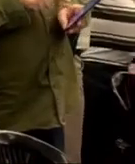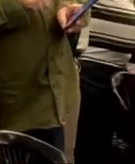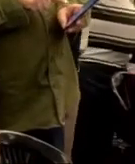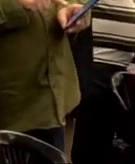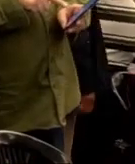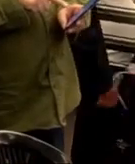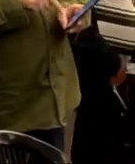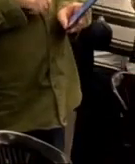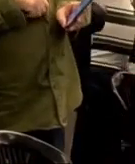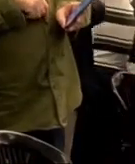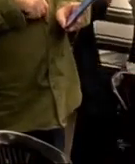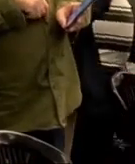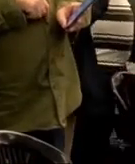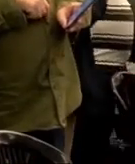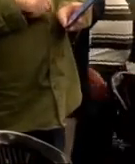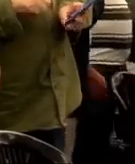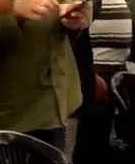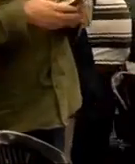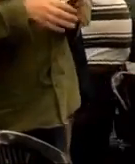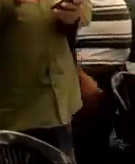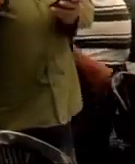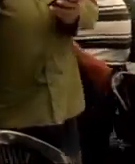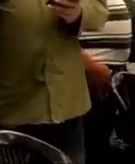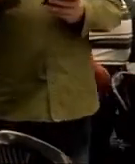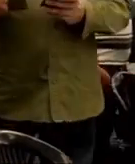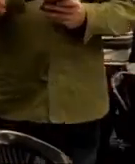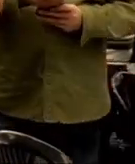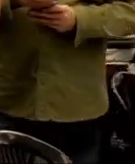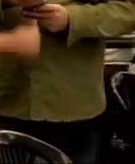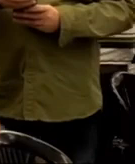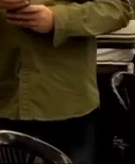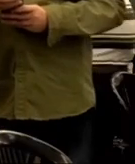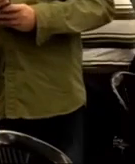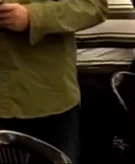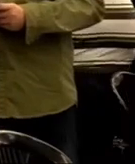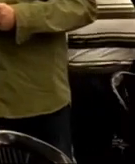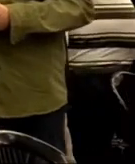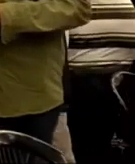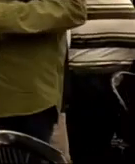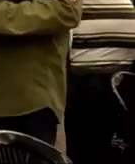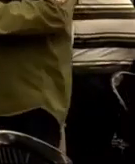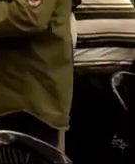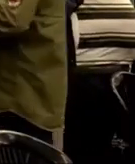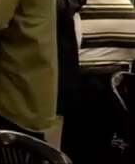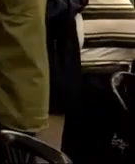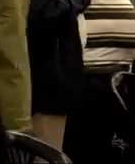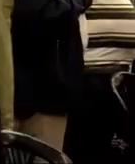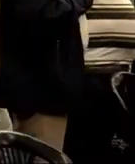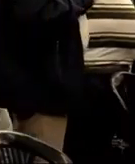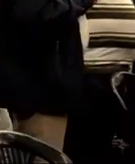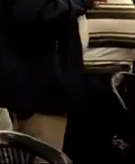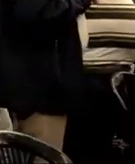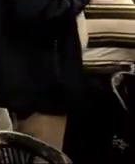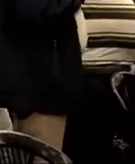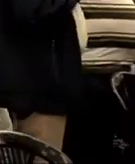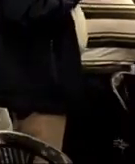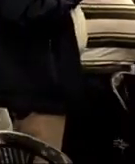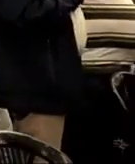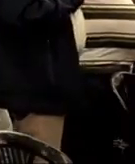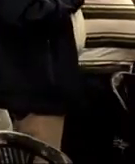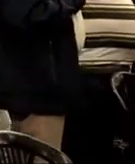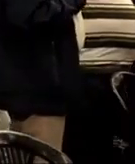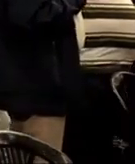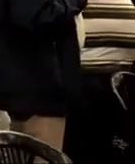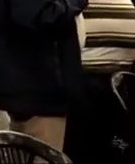companheirada, vamos pedir para que as pessoas que estão aqui perto do gradil, para que